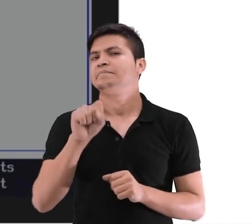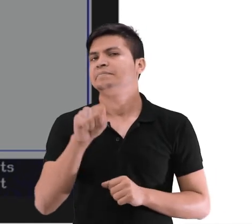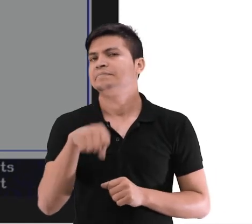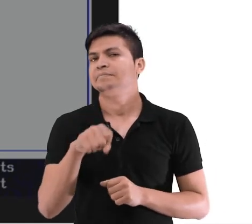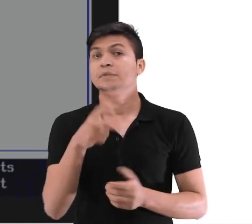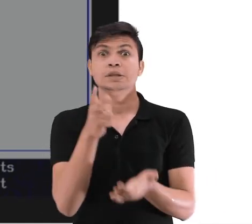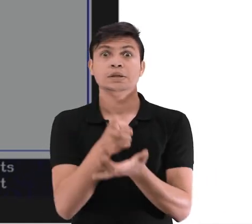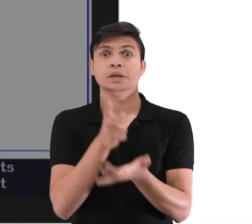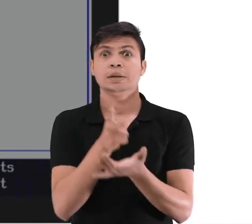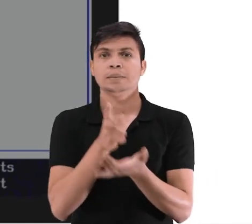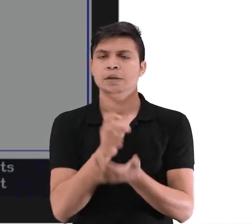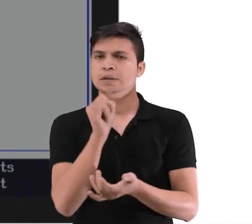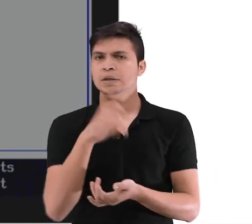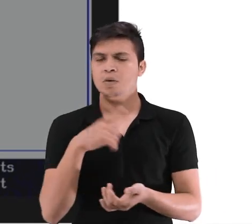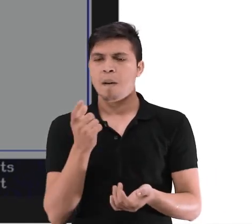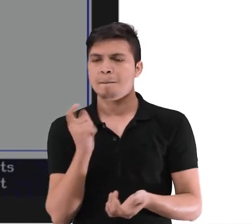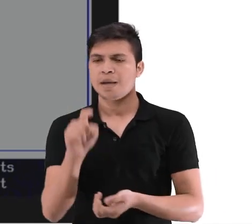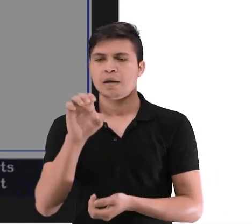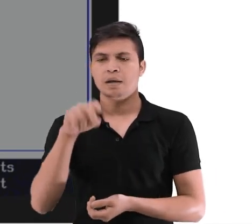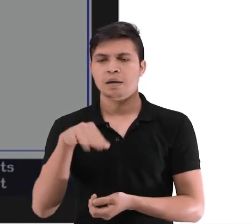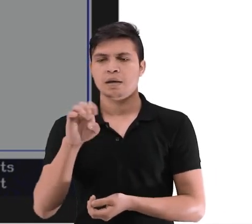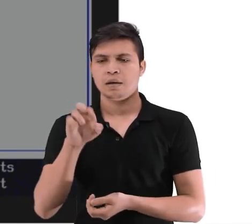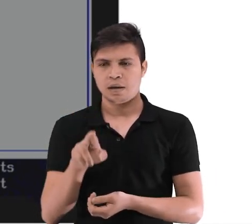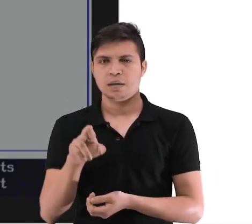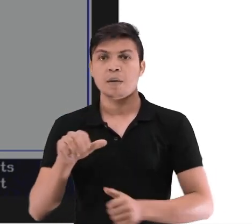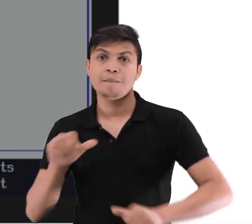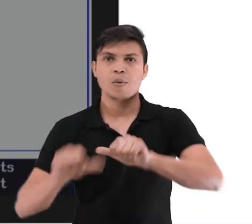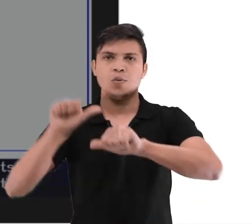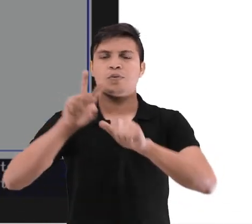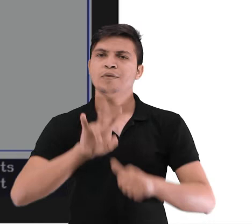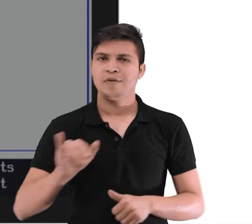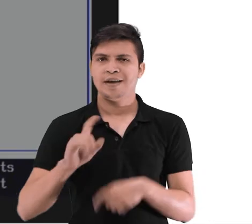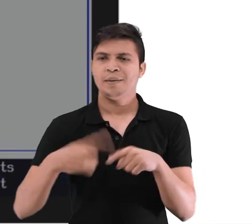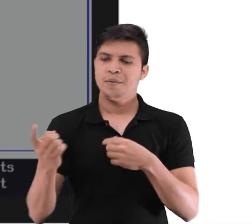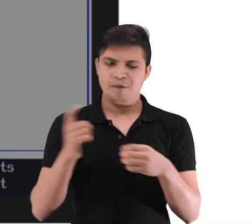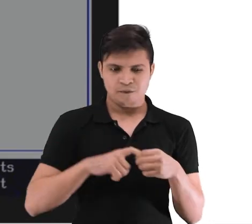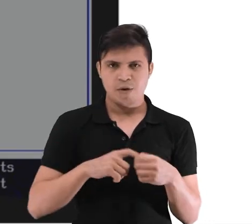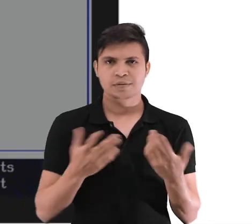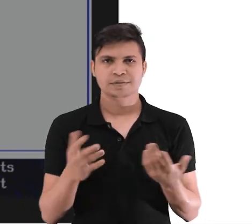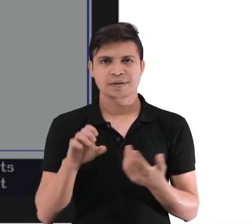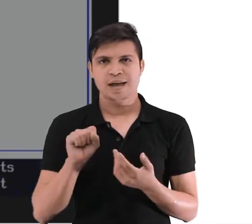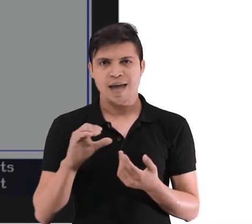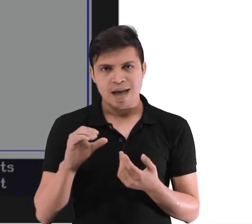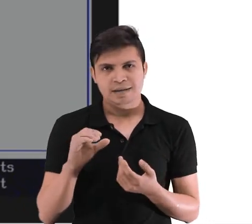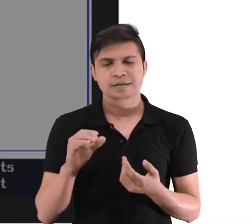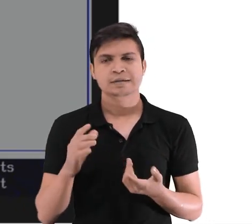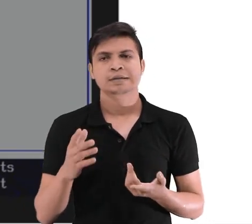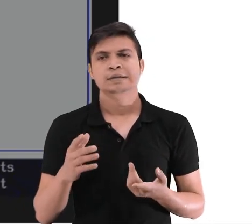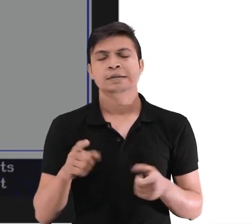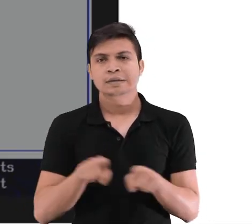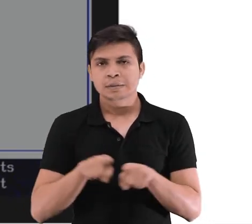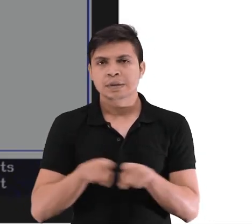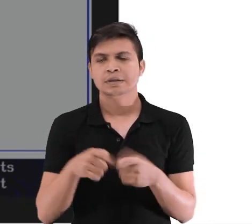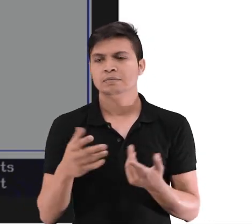Sempre você aperta Enter e faz a alteração, aperta Enter e depois você volta, no caso o ESC.